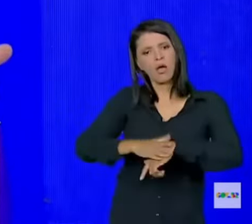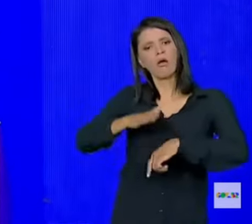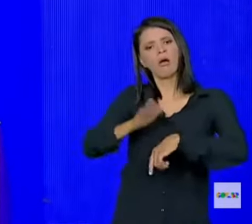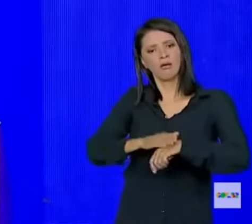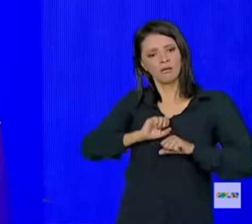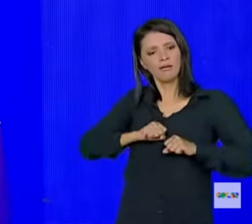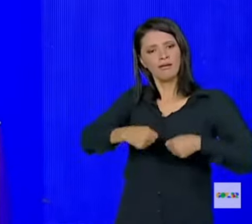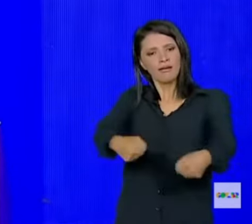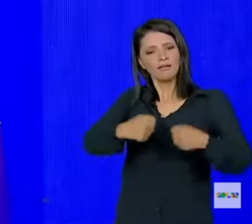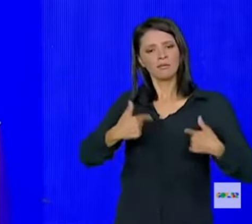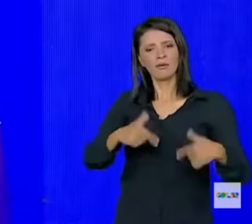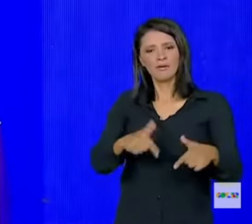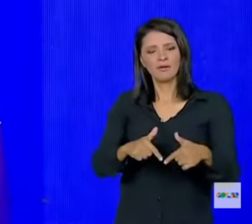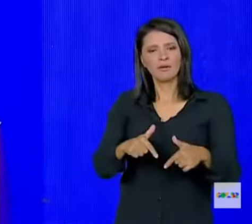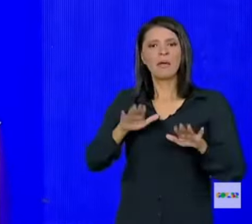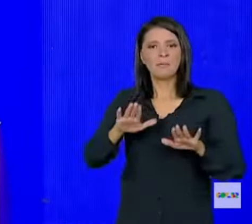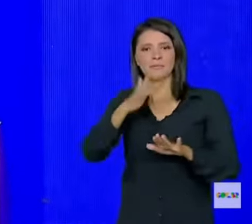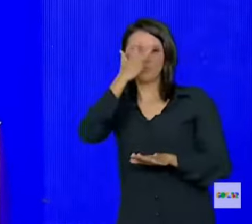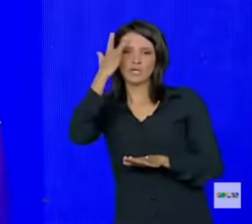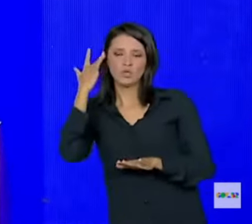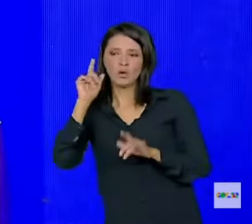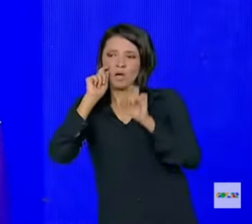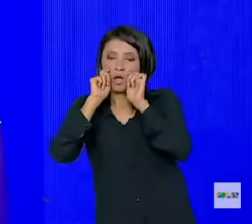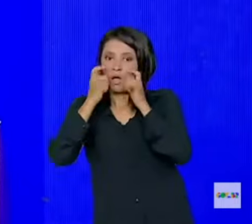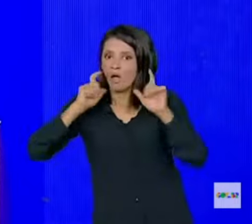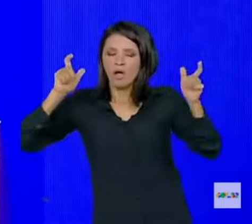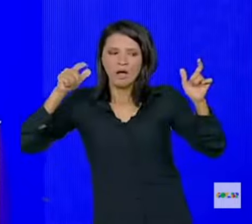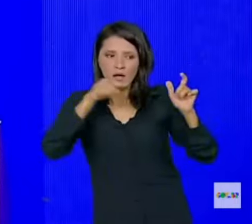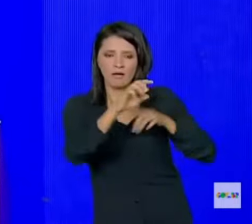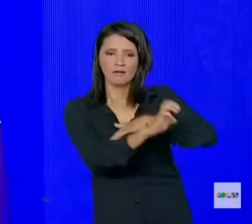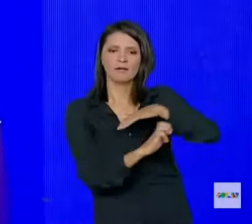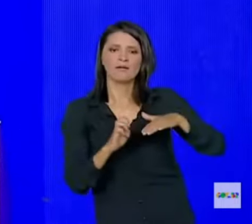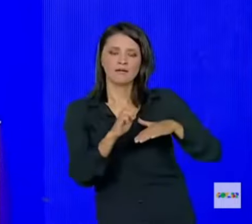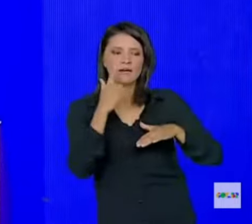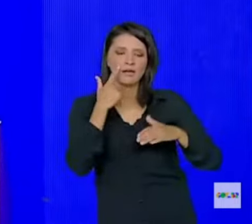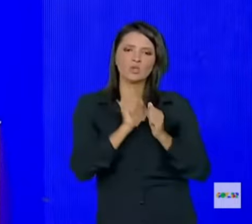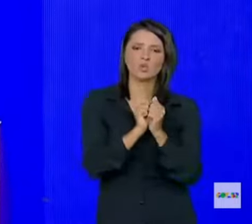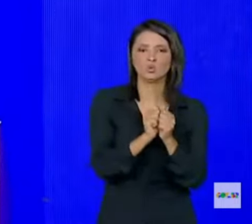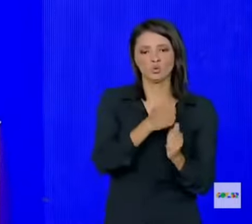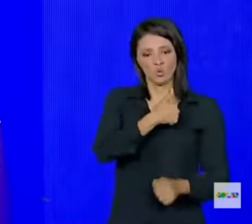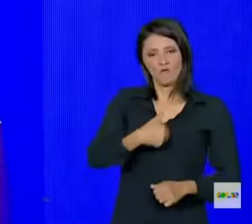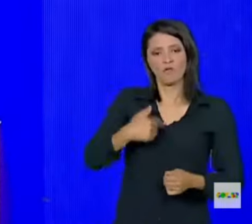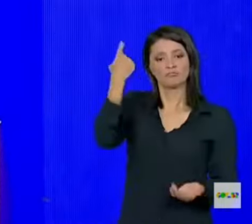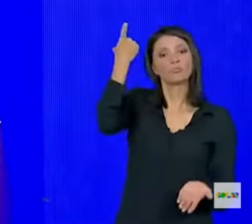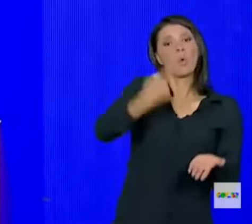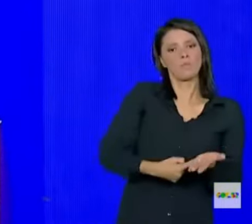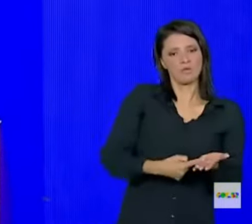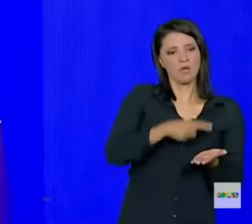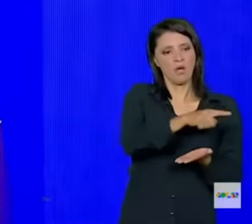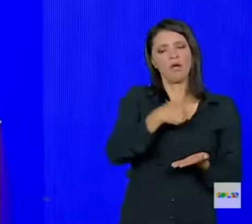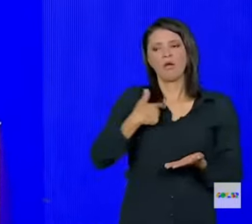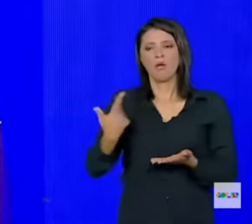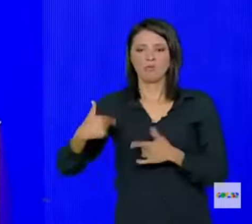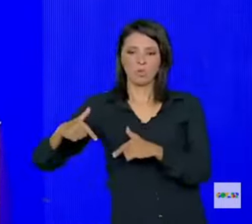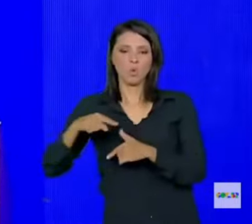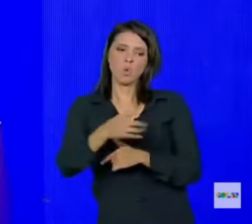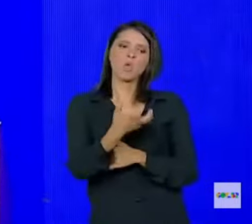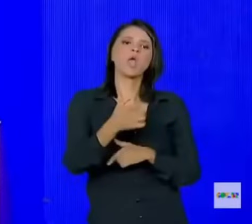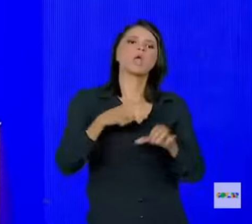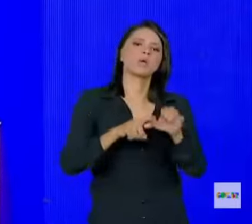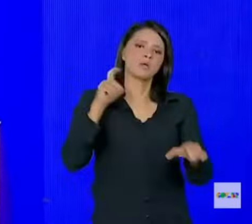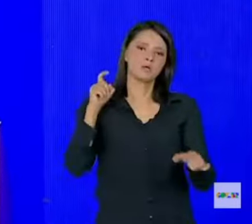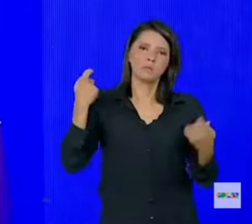mas ao mesmo tempo as pessoas resolveram acordar com os empresários e com o governo de que eles querem autonomia, mas eles